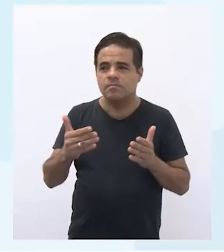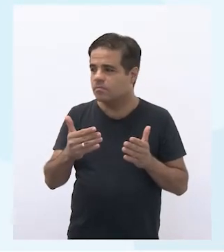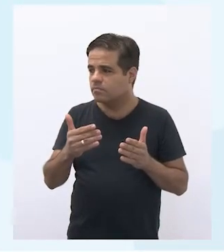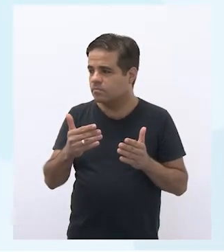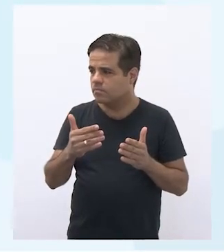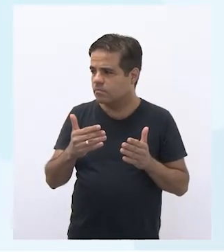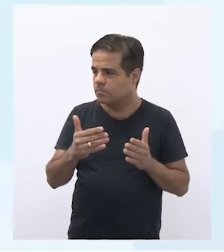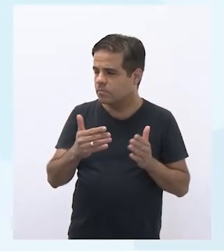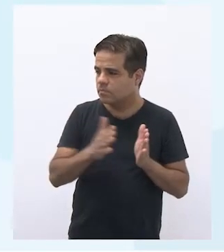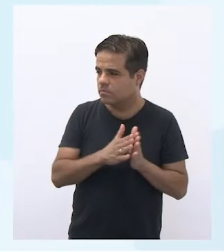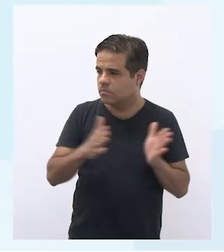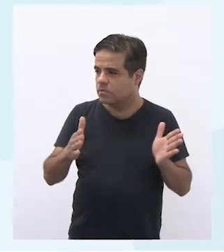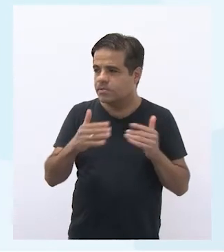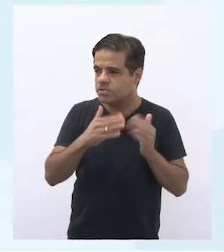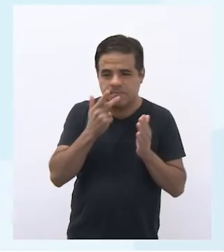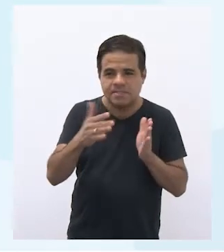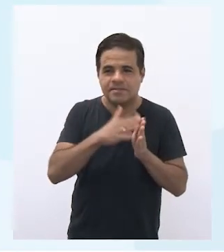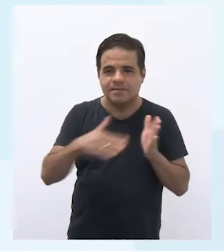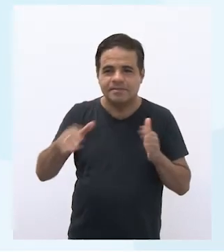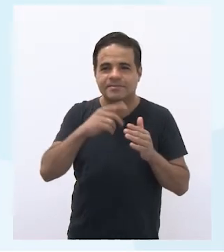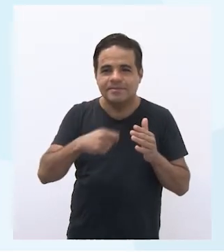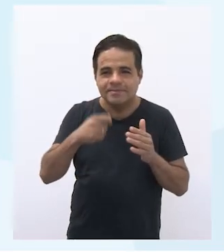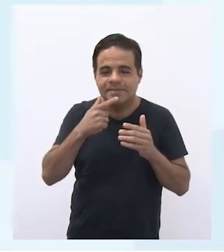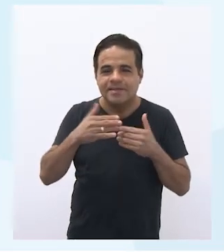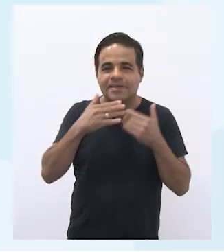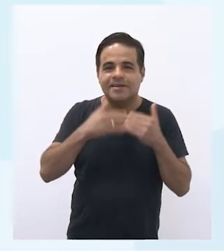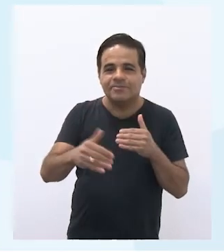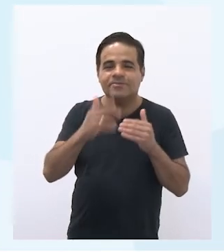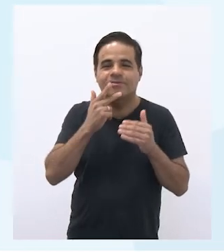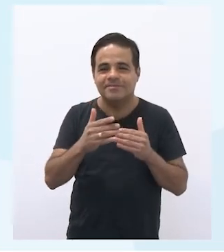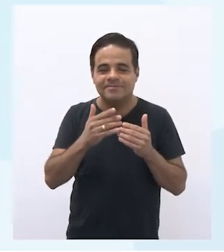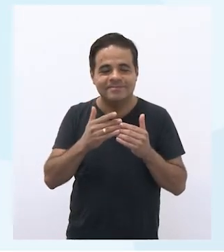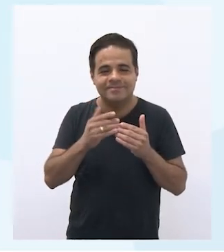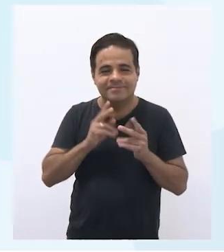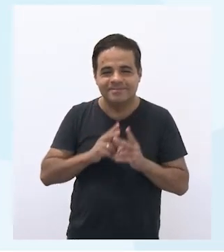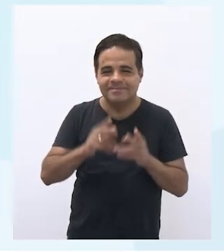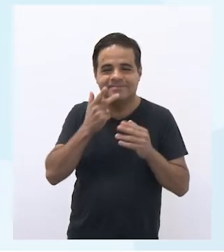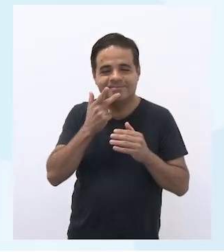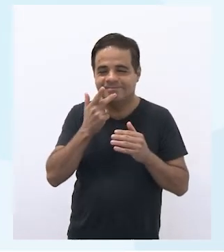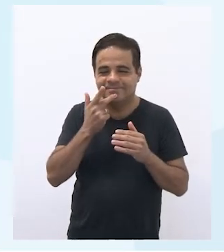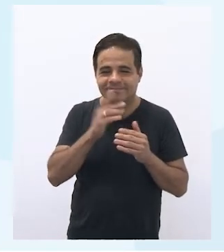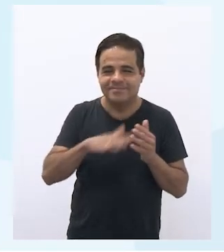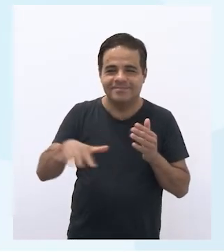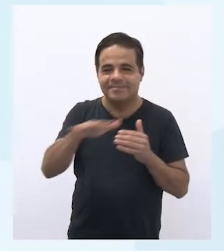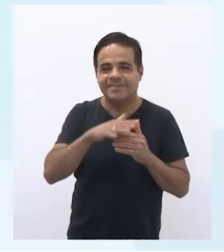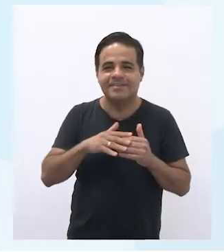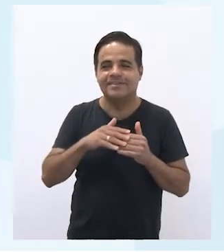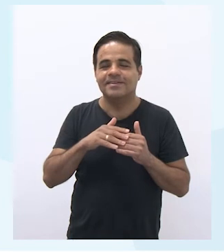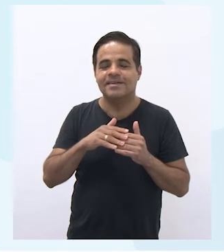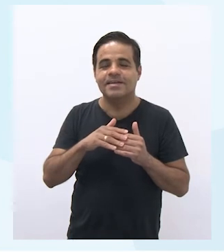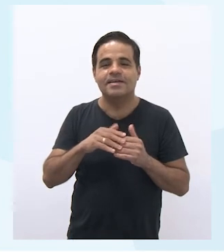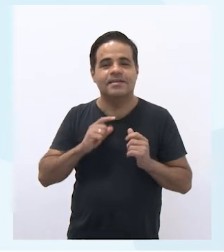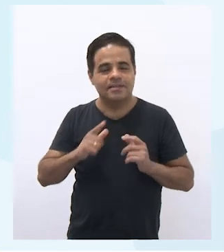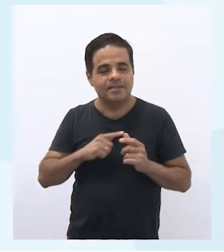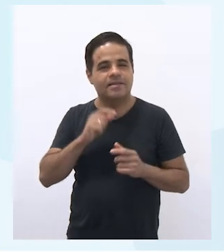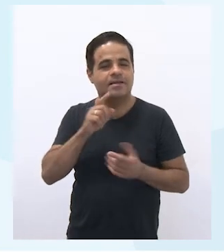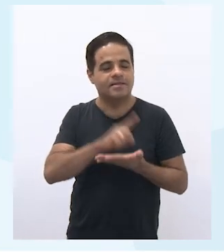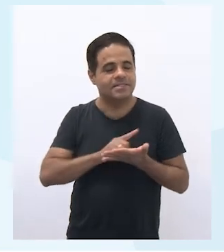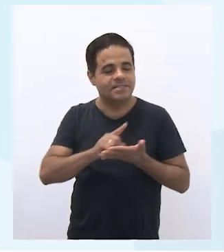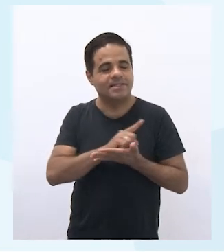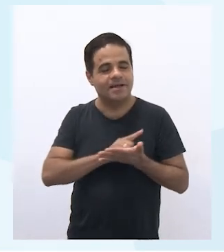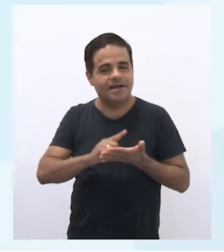Nós temos aí, gente, para quem tiver interesse em assistir os programas anteriores, nós temos aí, é só você digitar